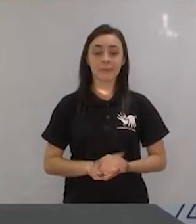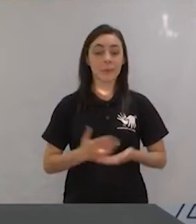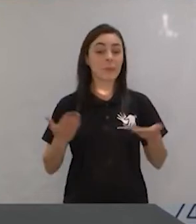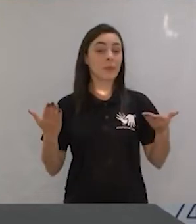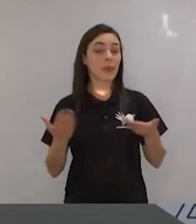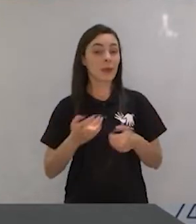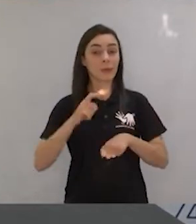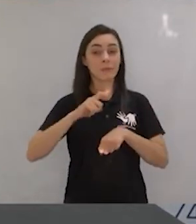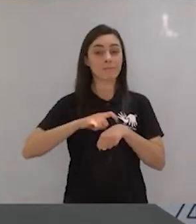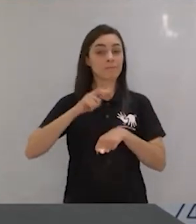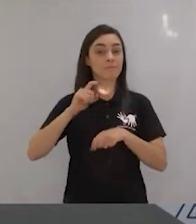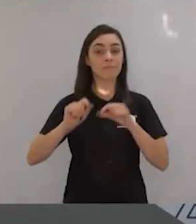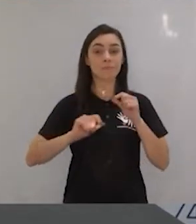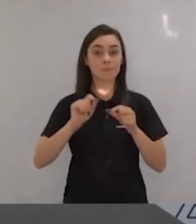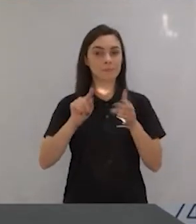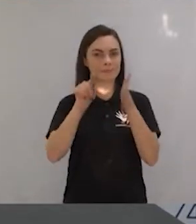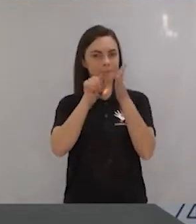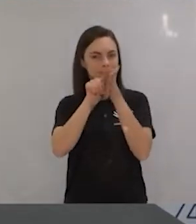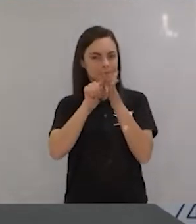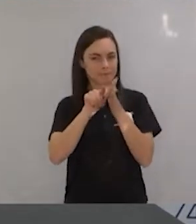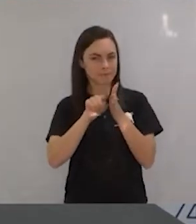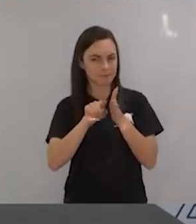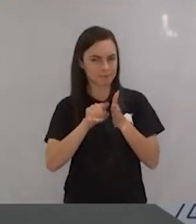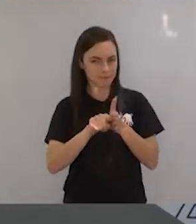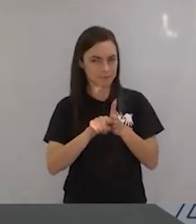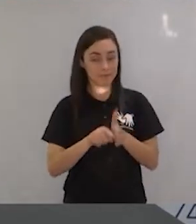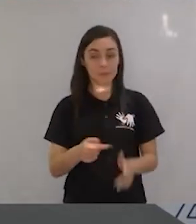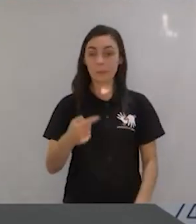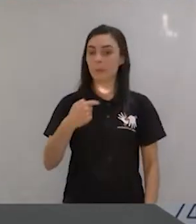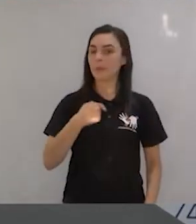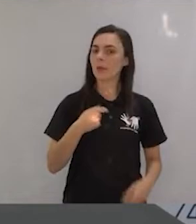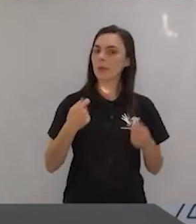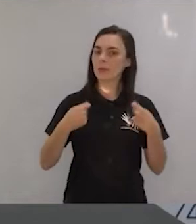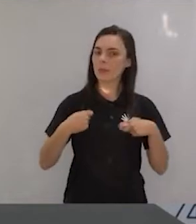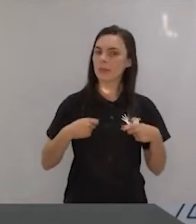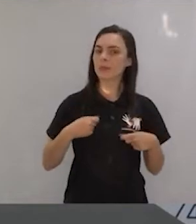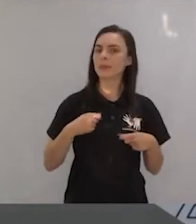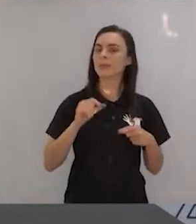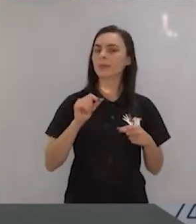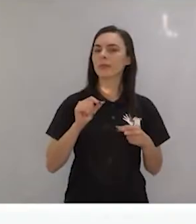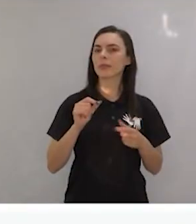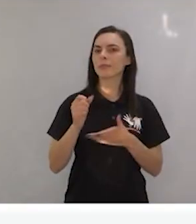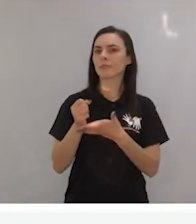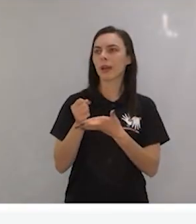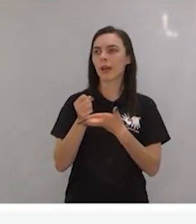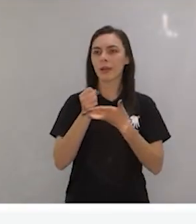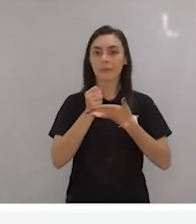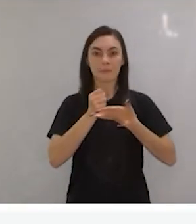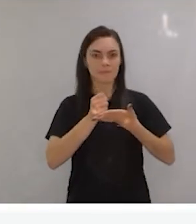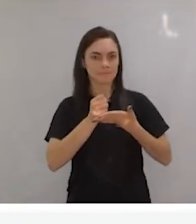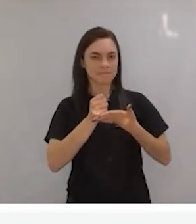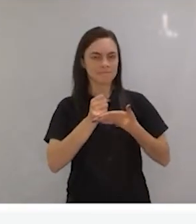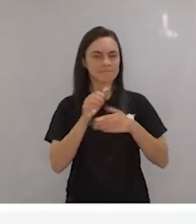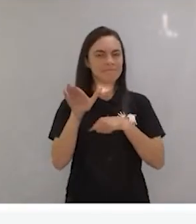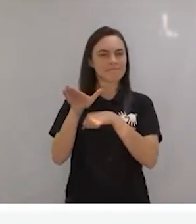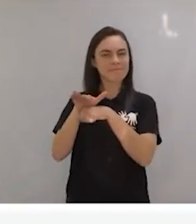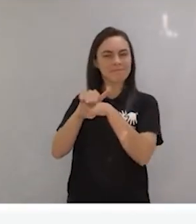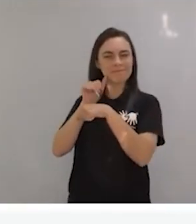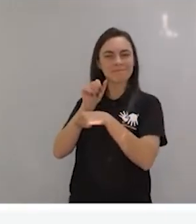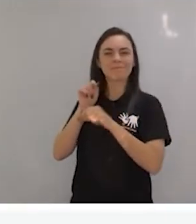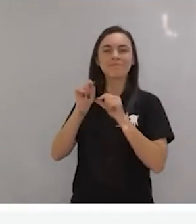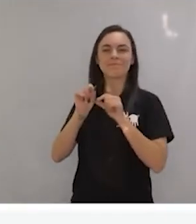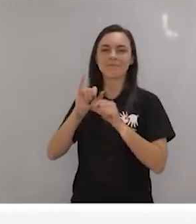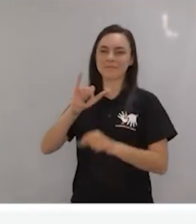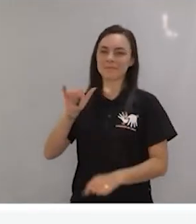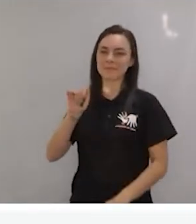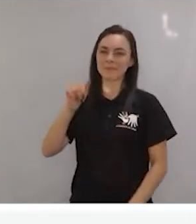Agora, chegou a hora do nosso momento quiz. E eu vou precisar da ajuda de alguém. Vou chamar a